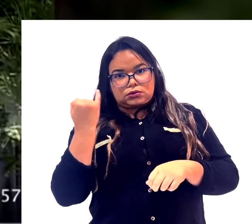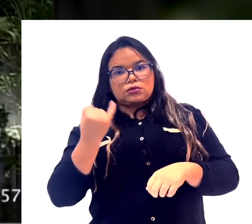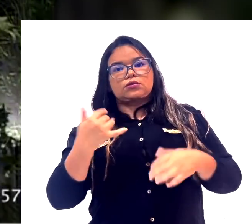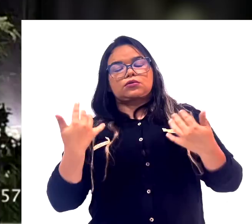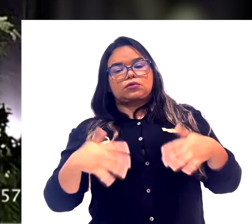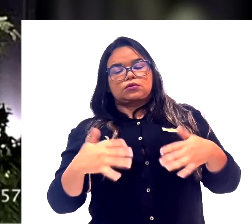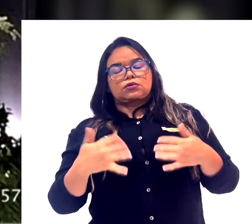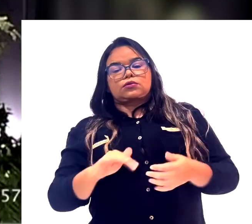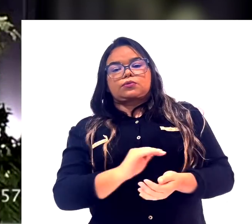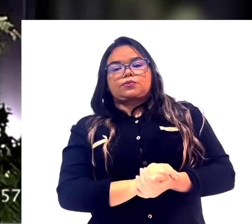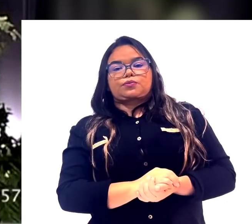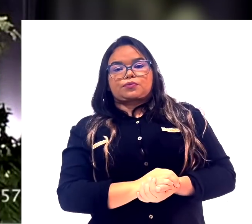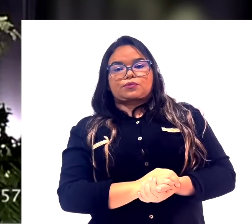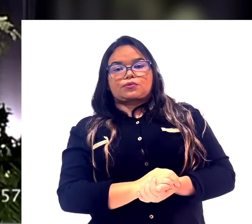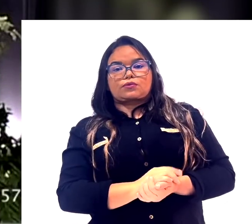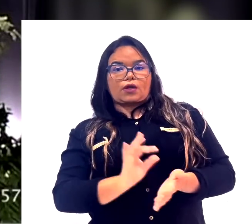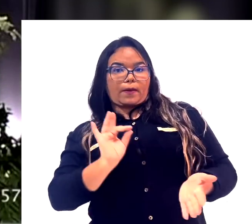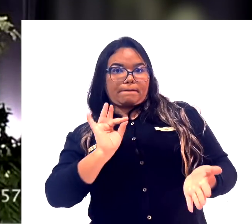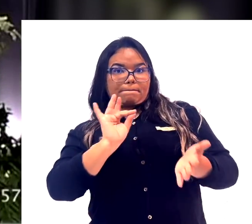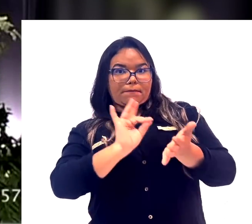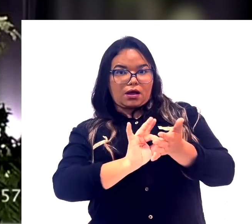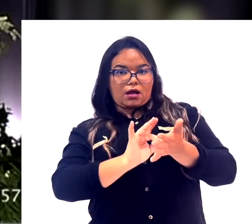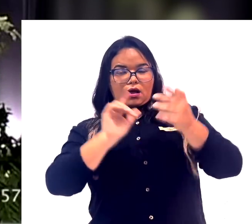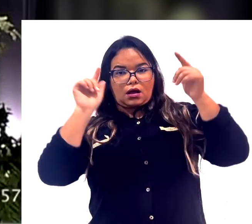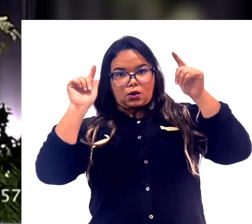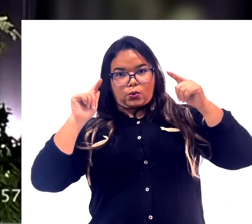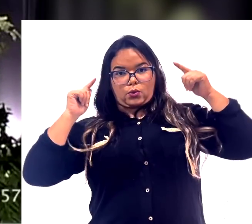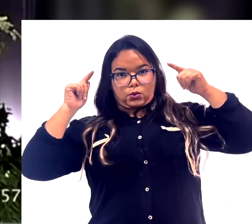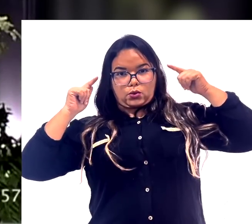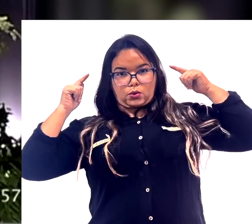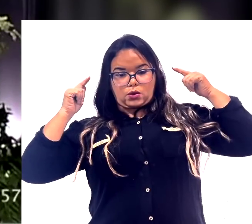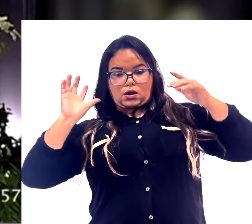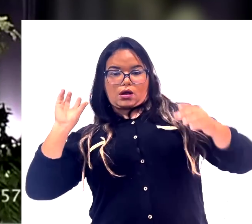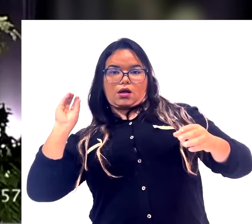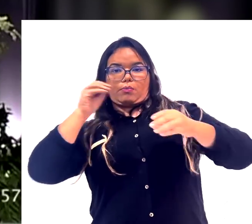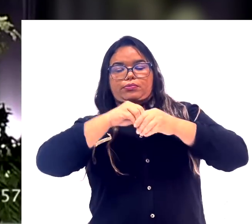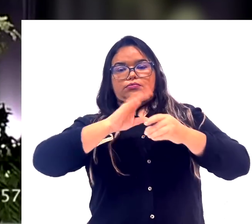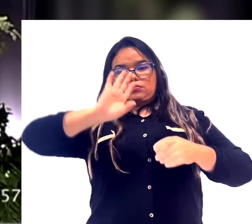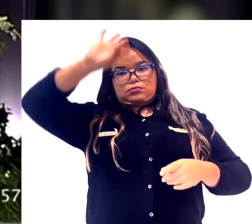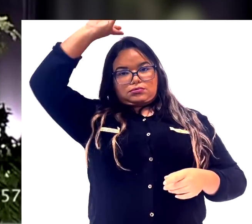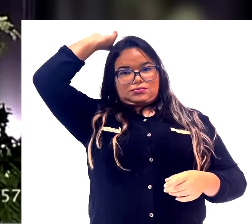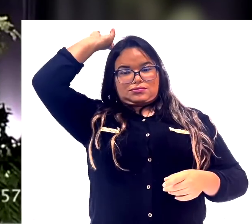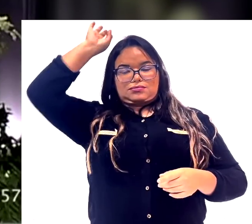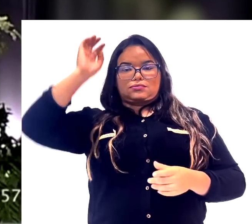Ora, de fato, o Império Grego foi praticamente incorporado por Roma.